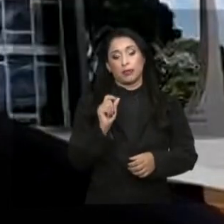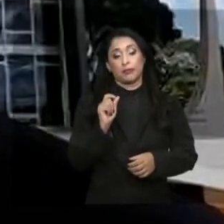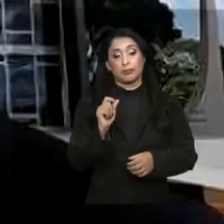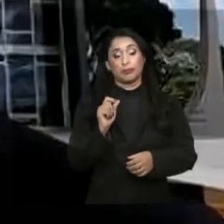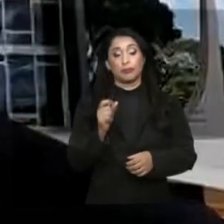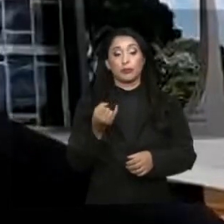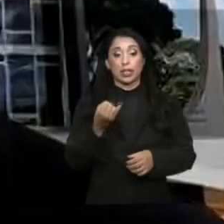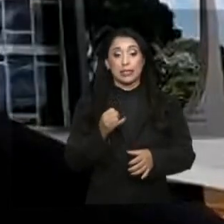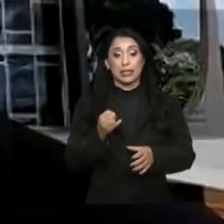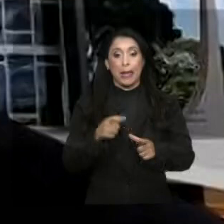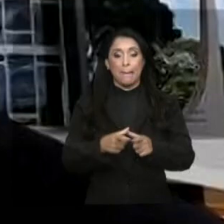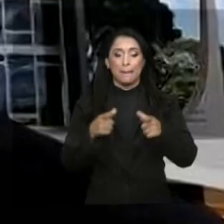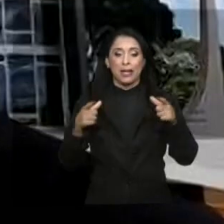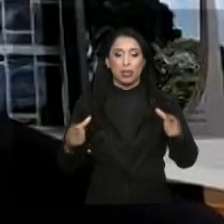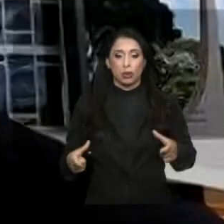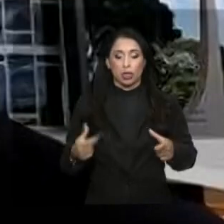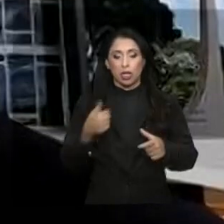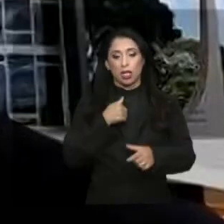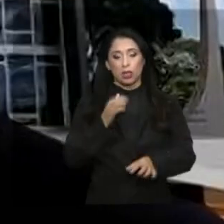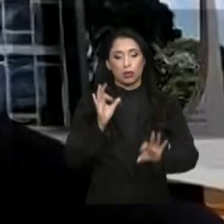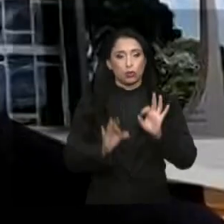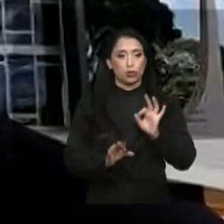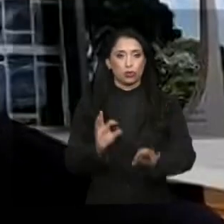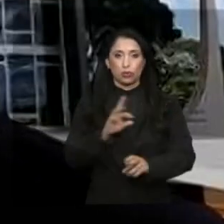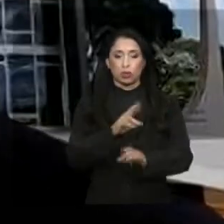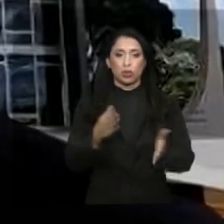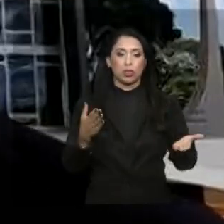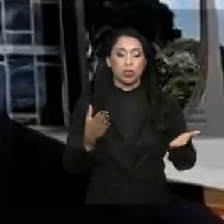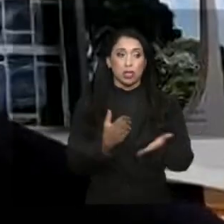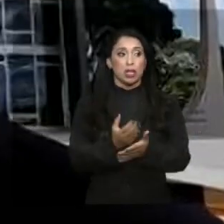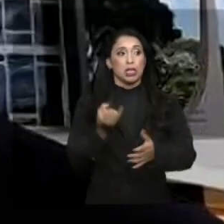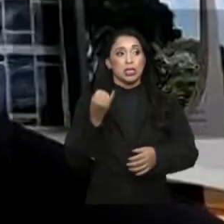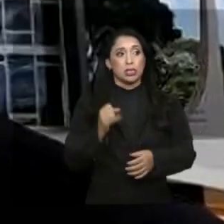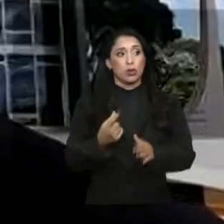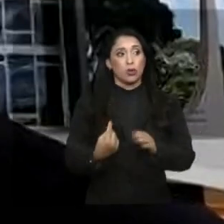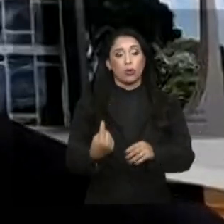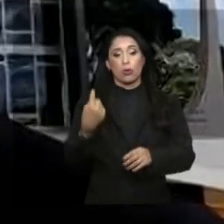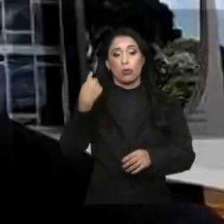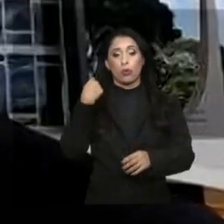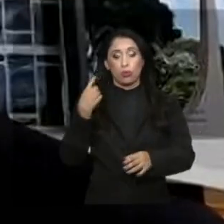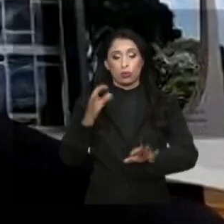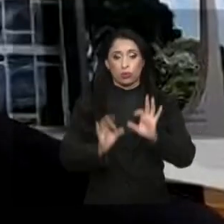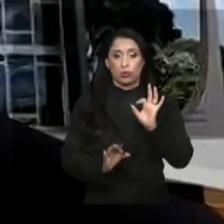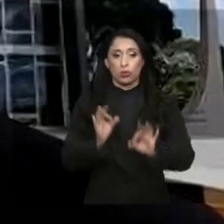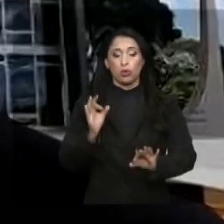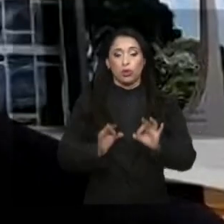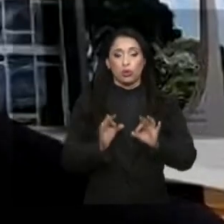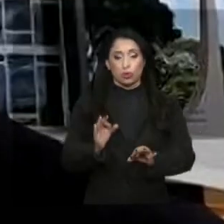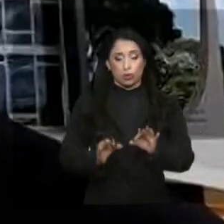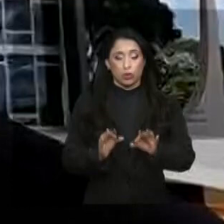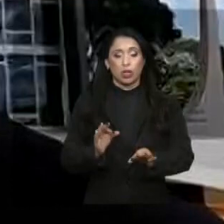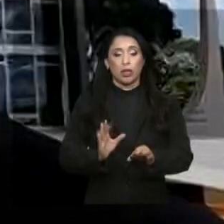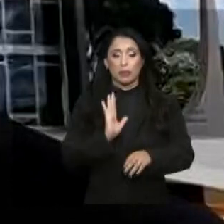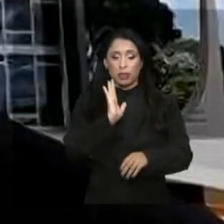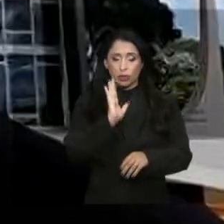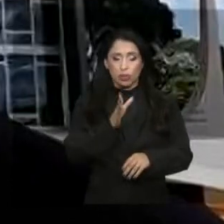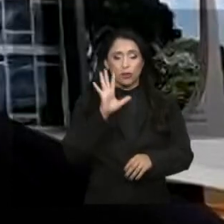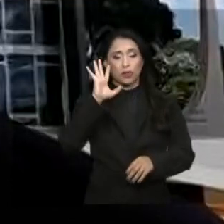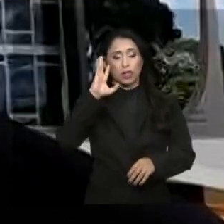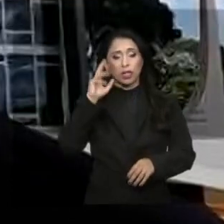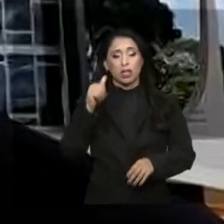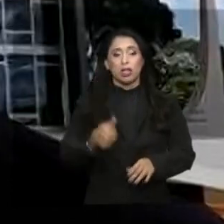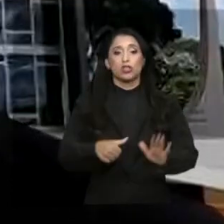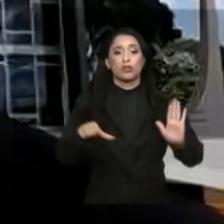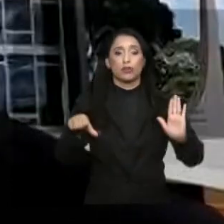maioria, julgo-a improcedente, uma vez que, tendo havido empate no julgamento de extradição, em que se discutiu matéria de fundo de